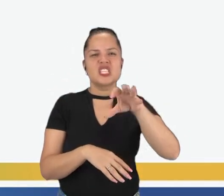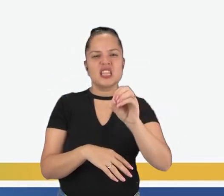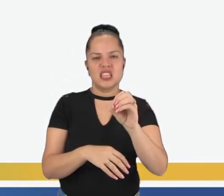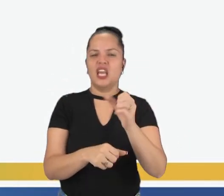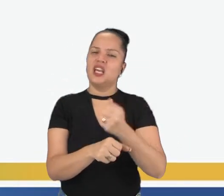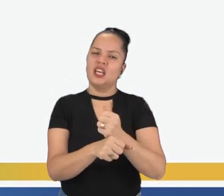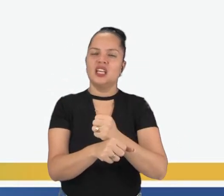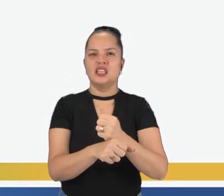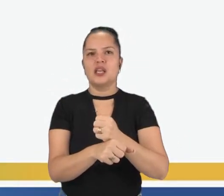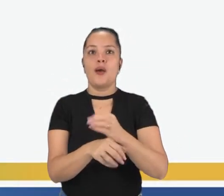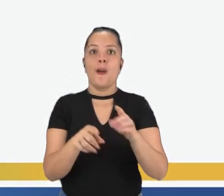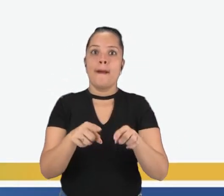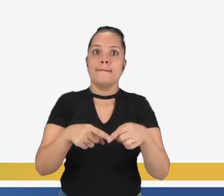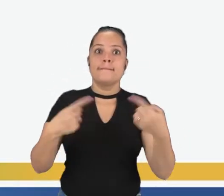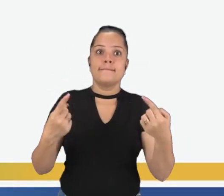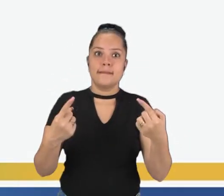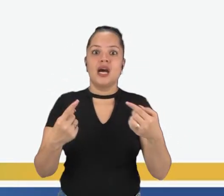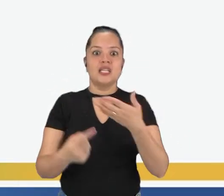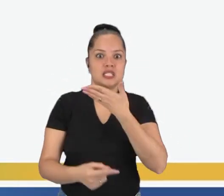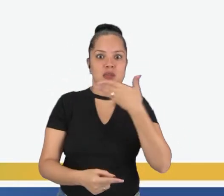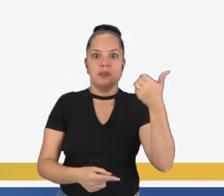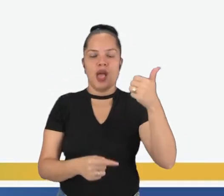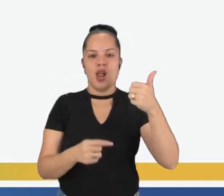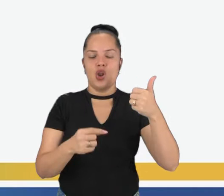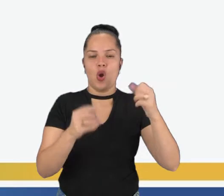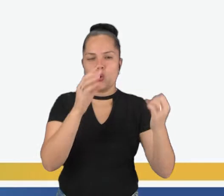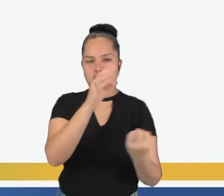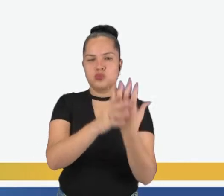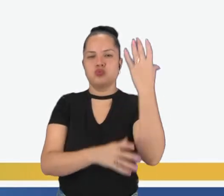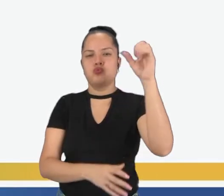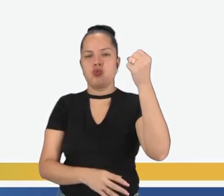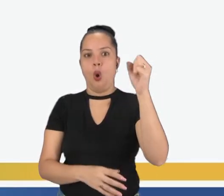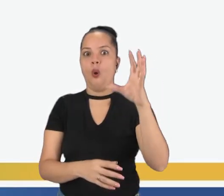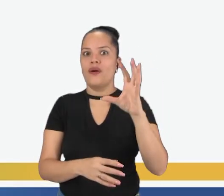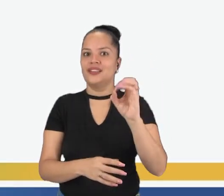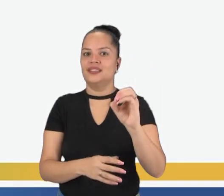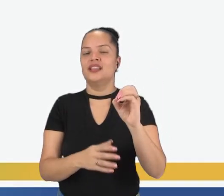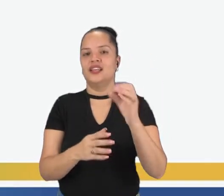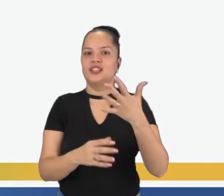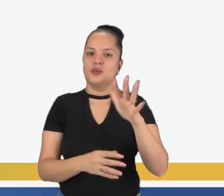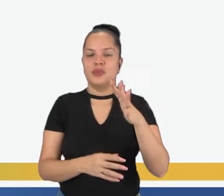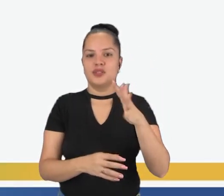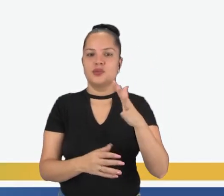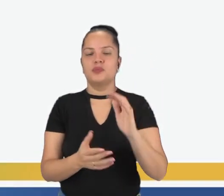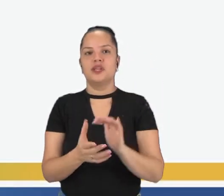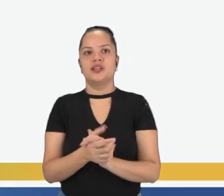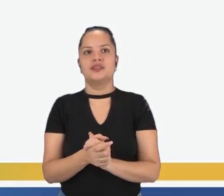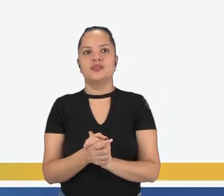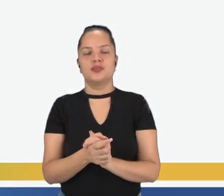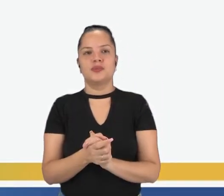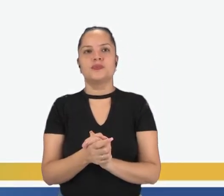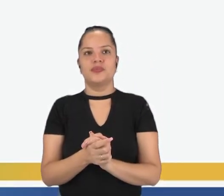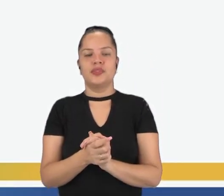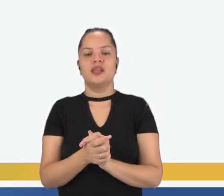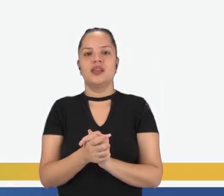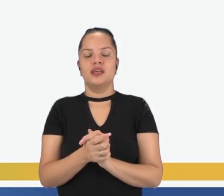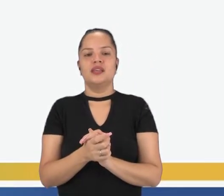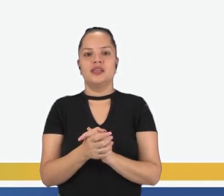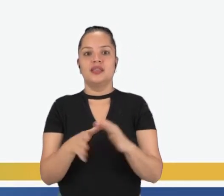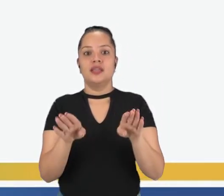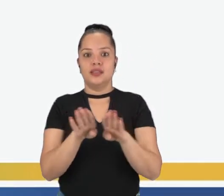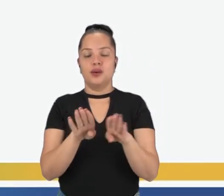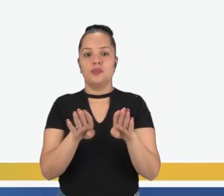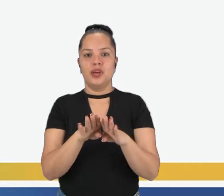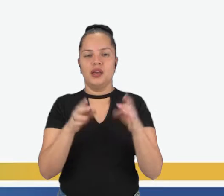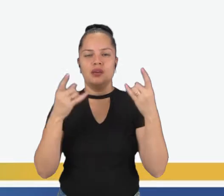que o rock vai ganhar contornos mais nítidos, e o seu auge vai se dar lá pelas décadas de 70 e 80. E é